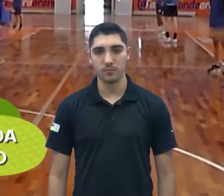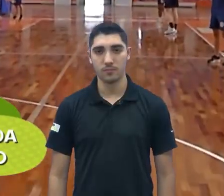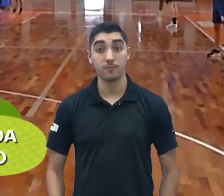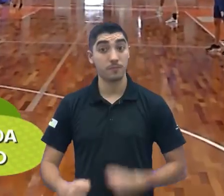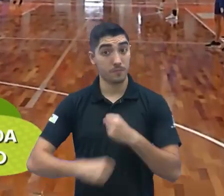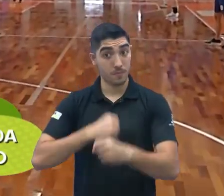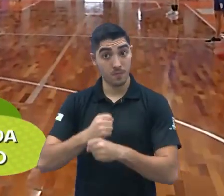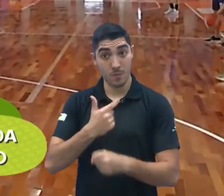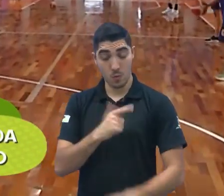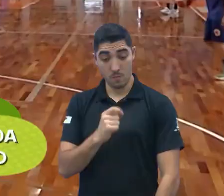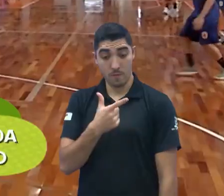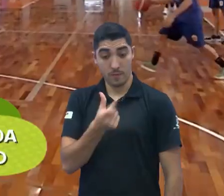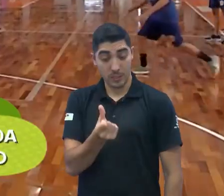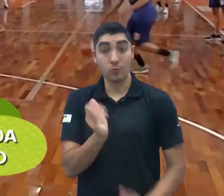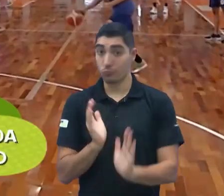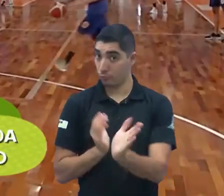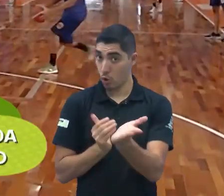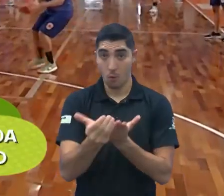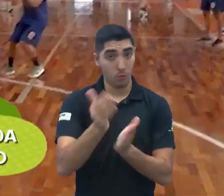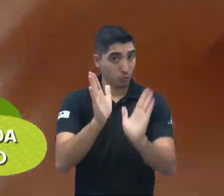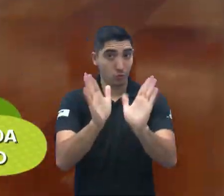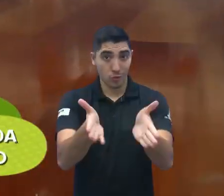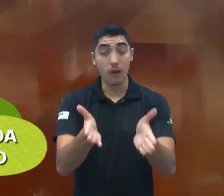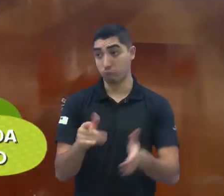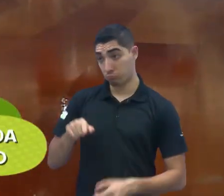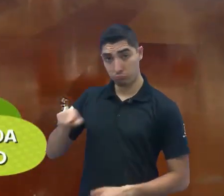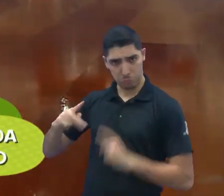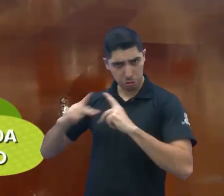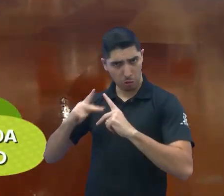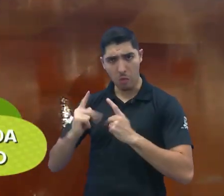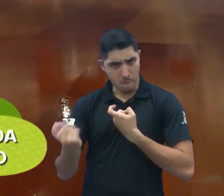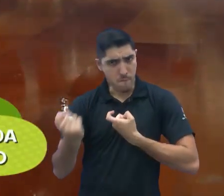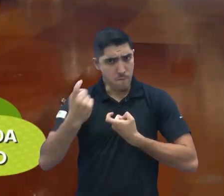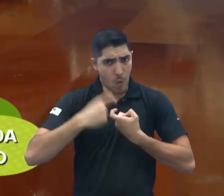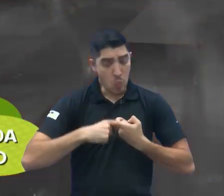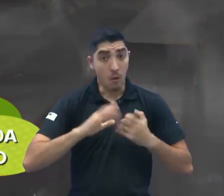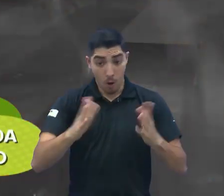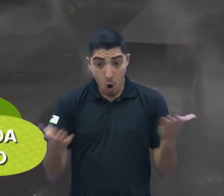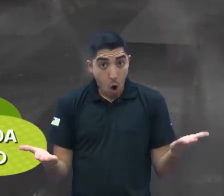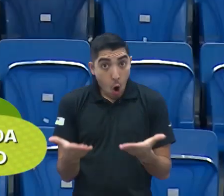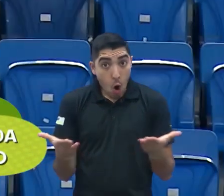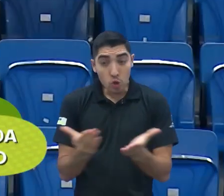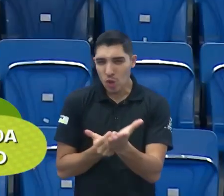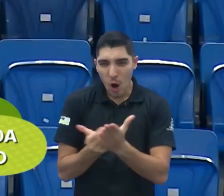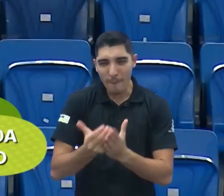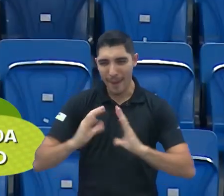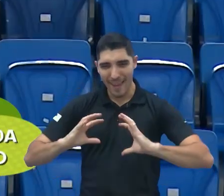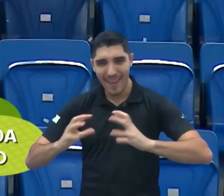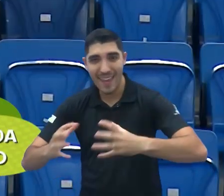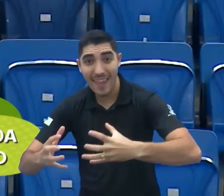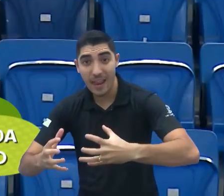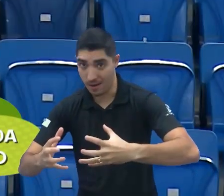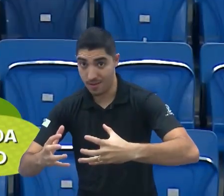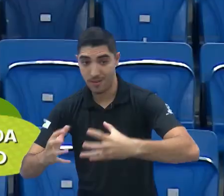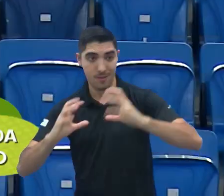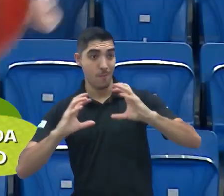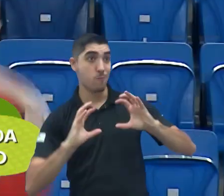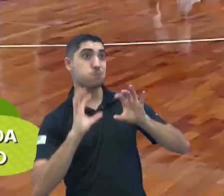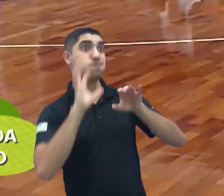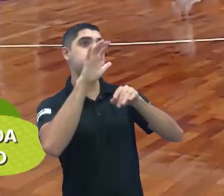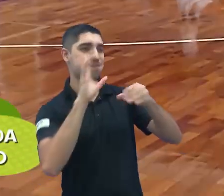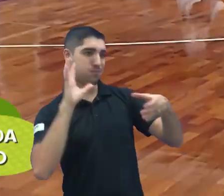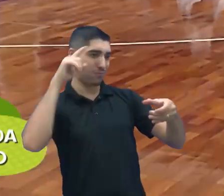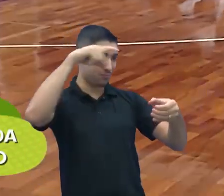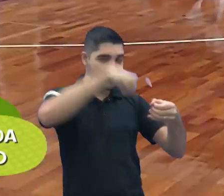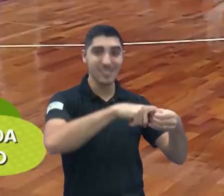2026 chegou e o São José Basquetebol voltou. Hoje já tem bola rolando, ou melhor, bola voando na Farmaconde Arena.